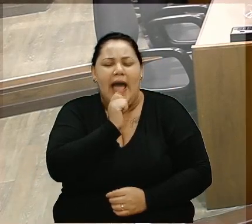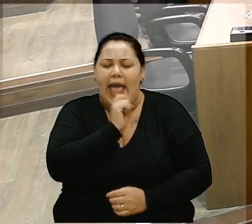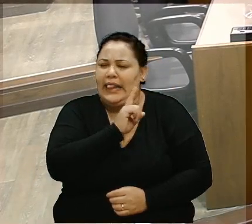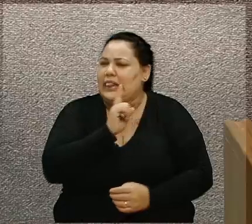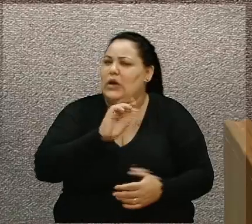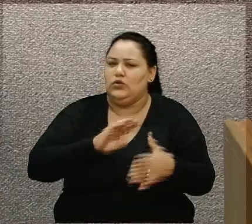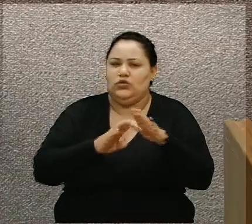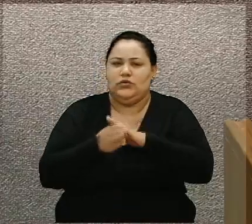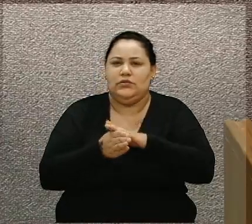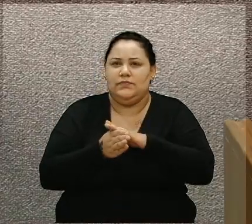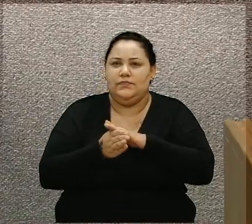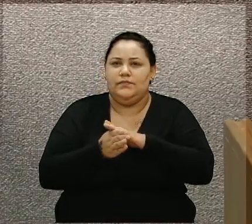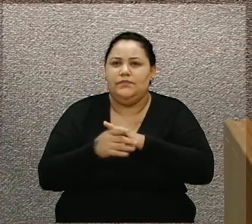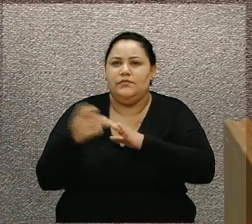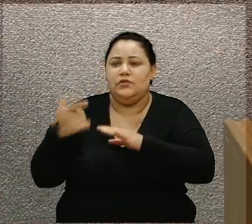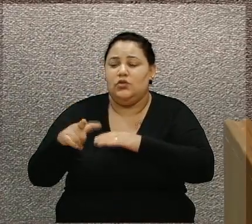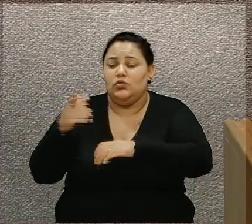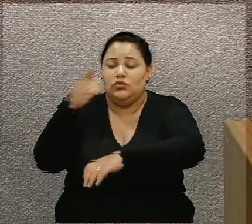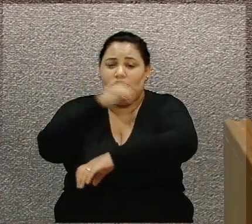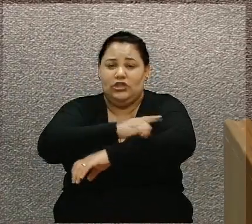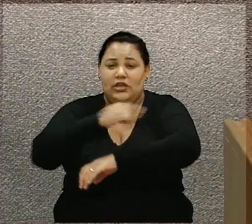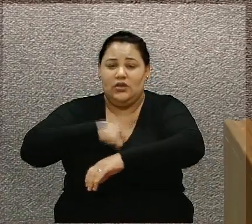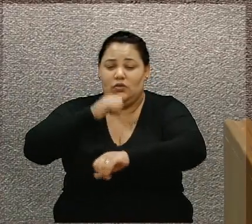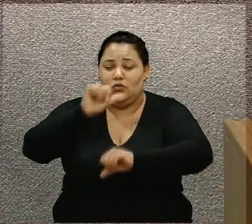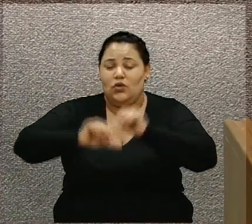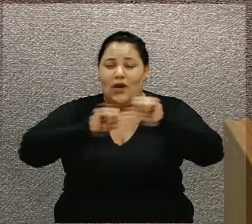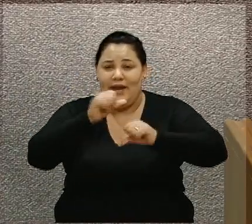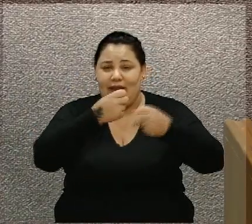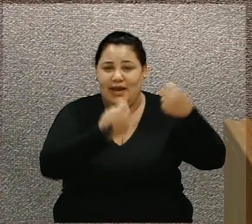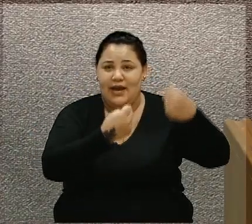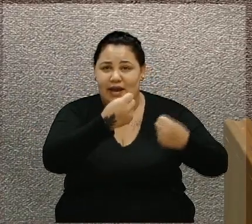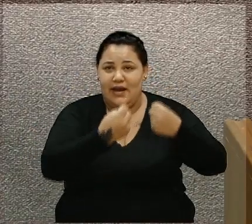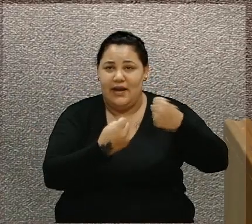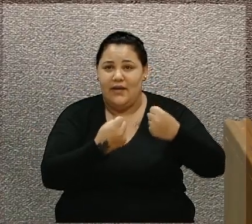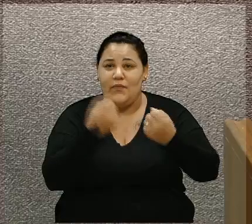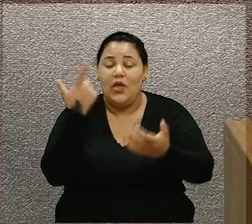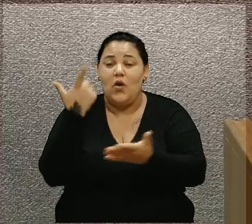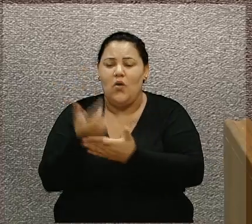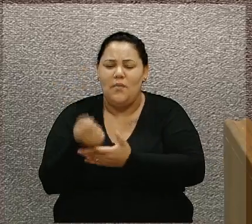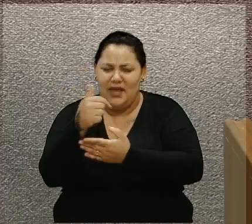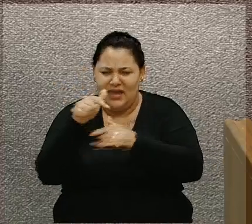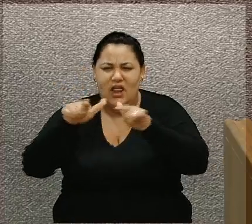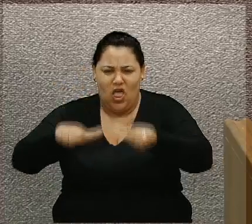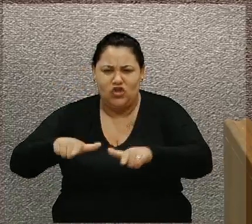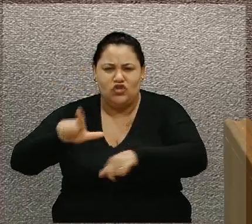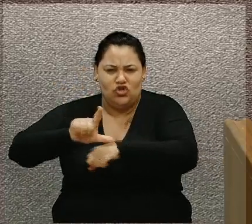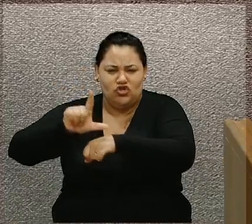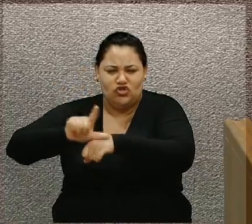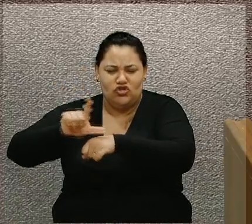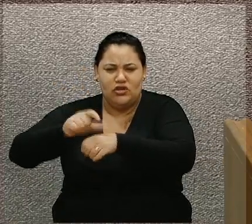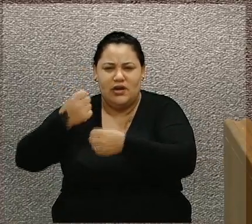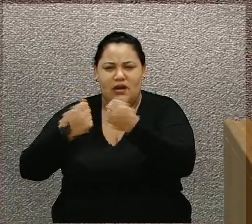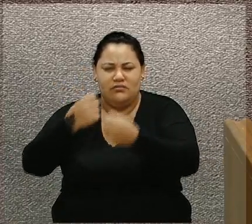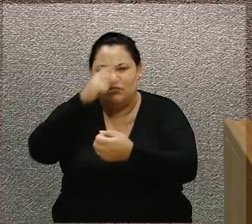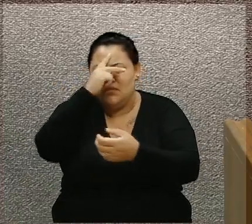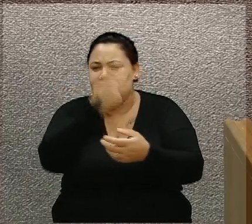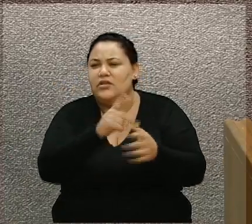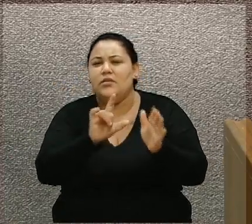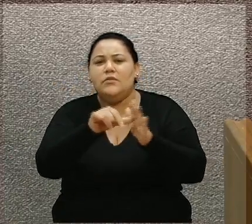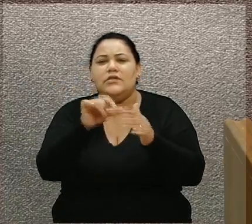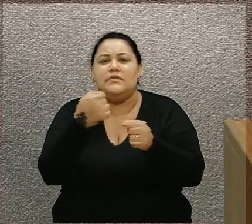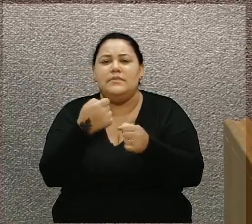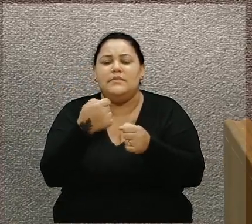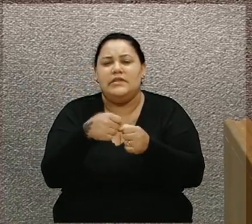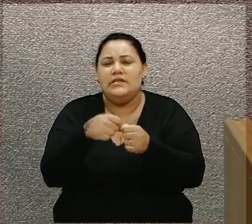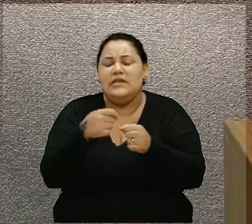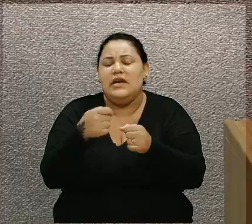dias, troquei de veículo seminovo, comprei aqui numa concessionária. Automaticamente, daqui a pouco, tem que fazer a transferência do veículo,